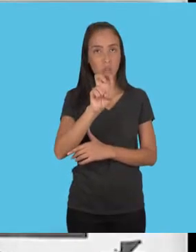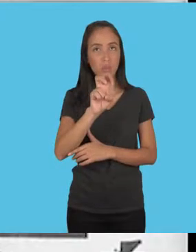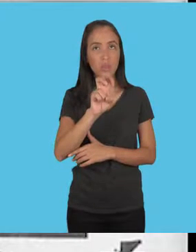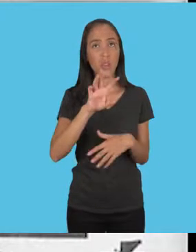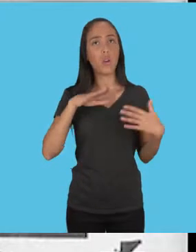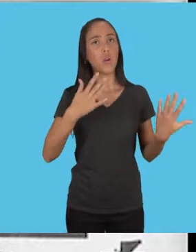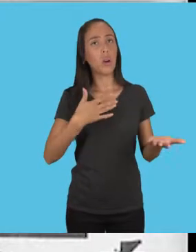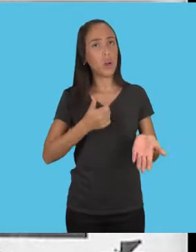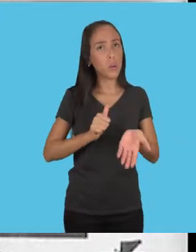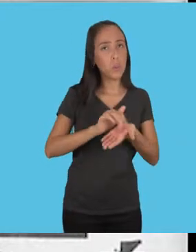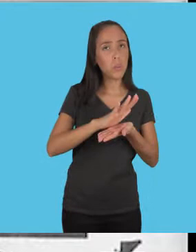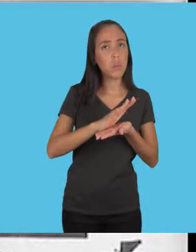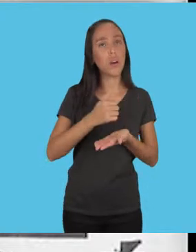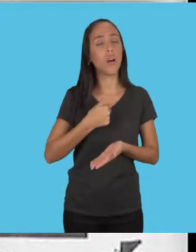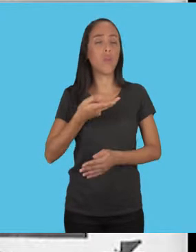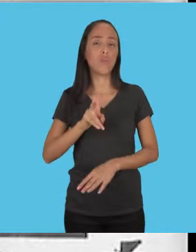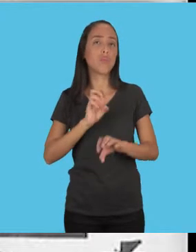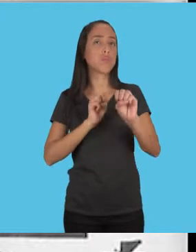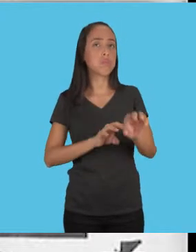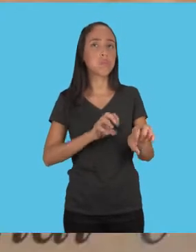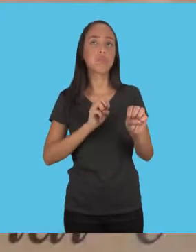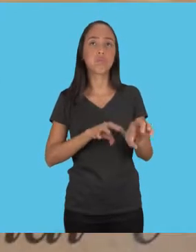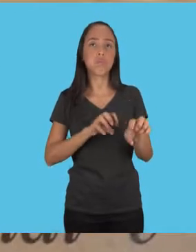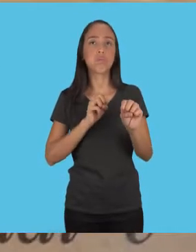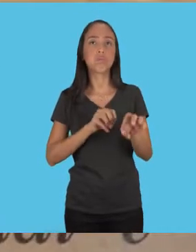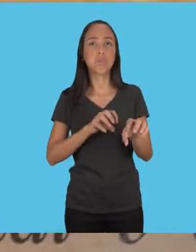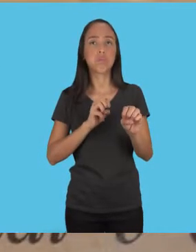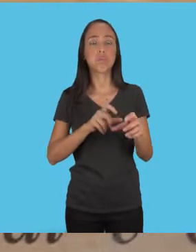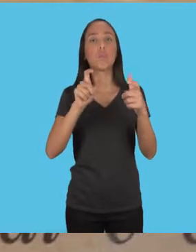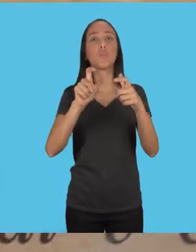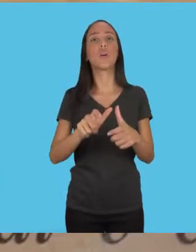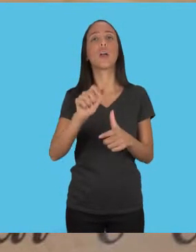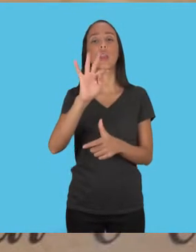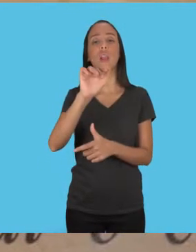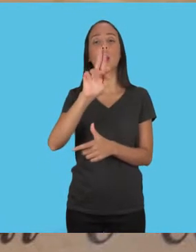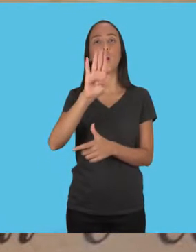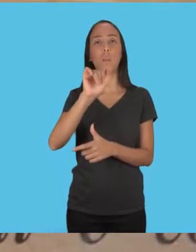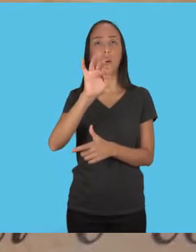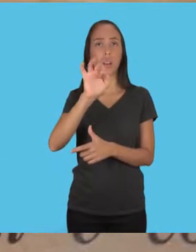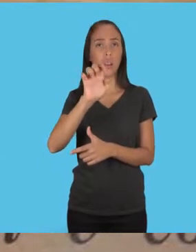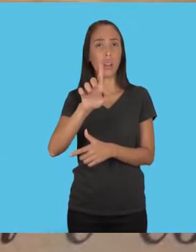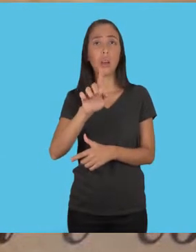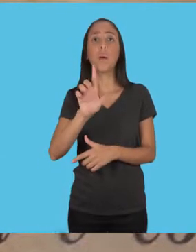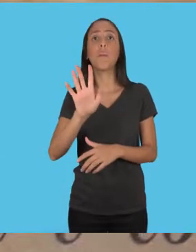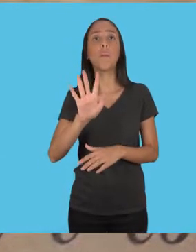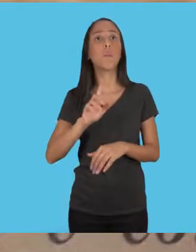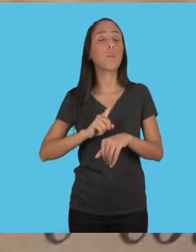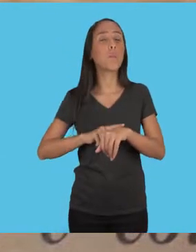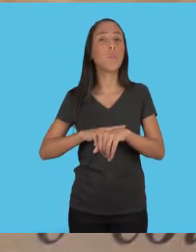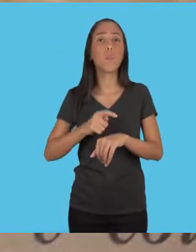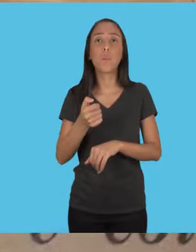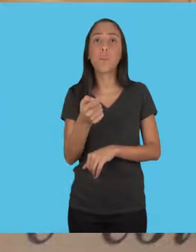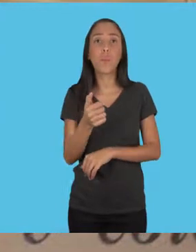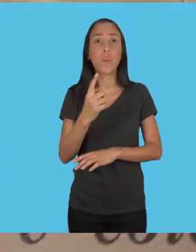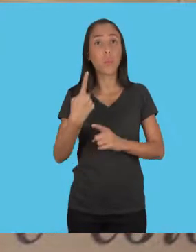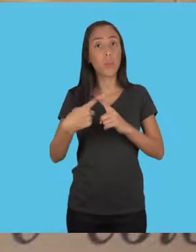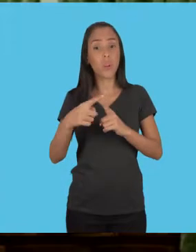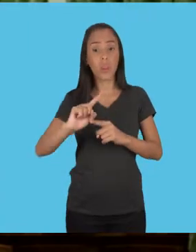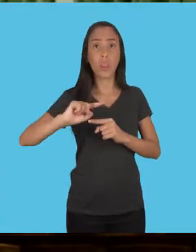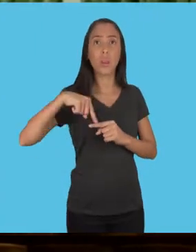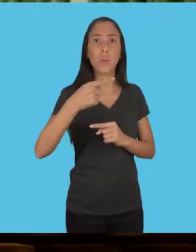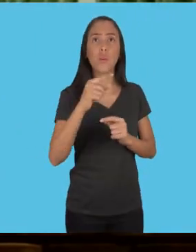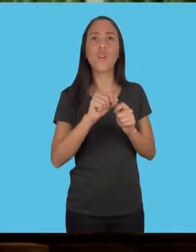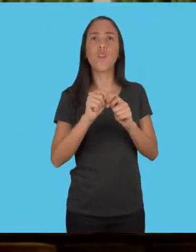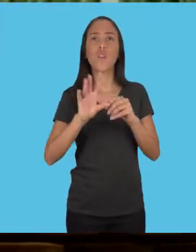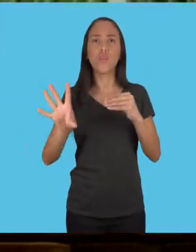fui demitido, continuei dando aulas em Taubaté, mas por pouco tempo, porque logo saiu um adendo ao